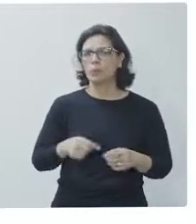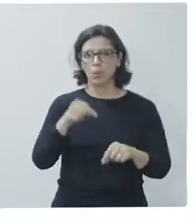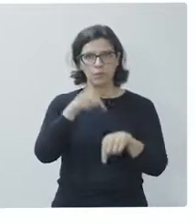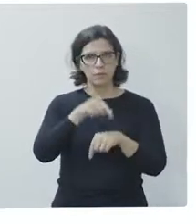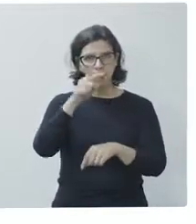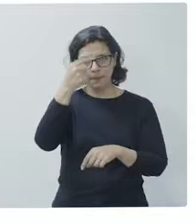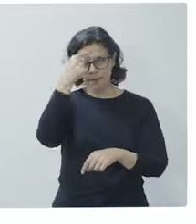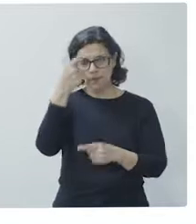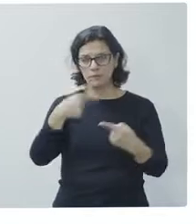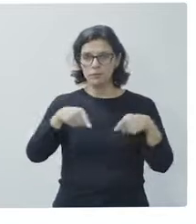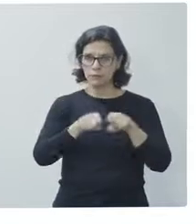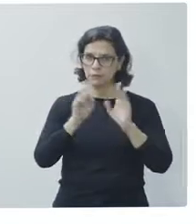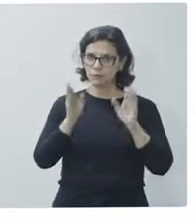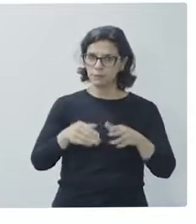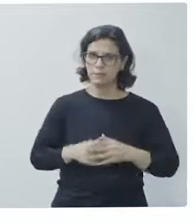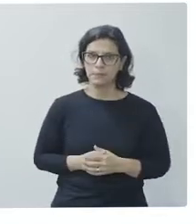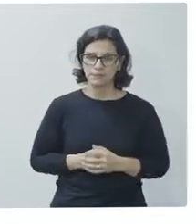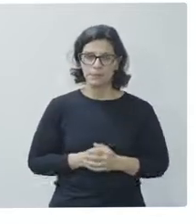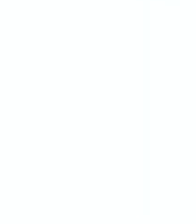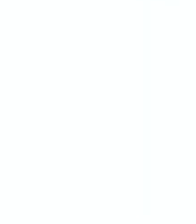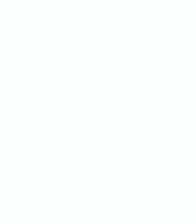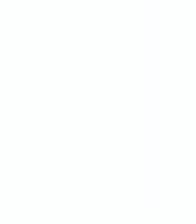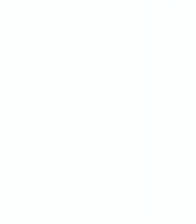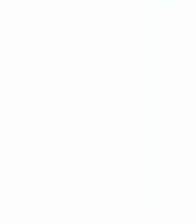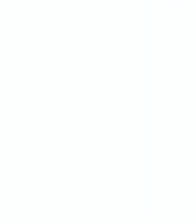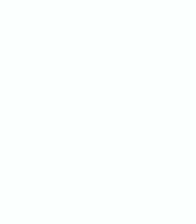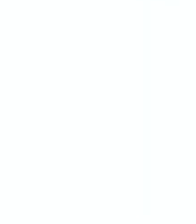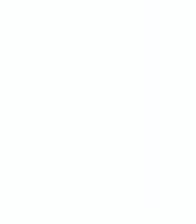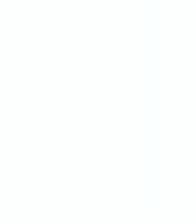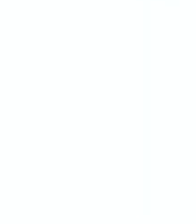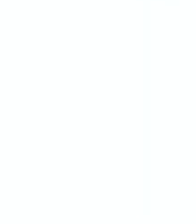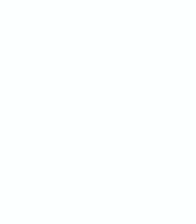dar um tempinho para você pensar e eu já volto.